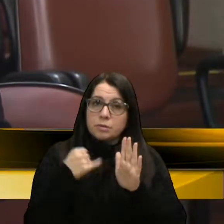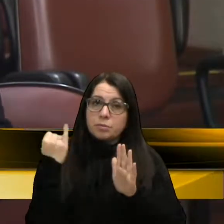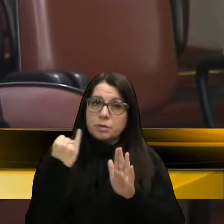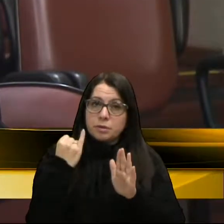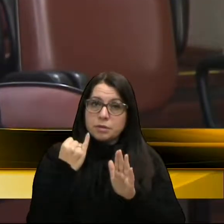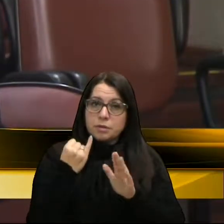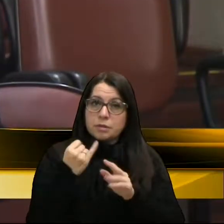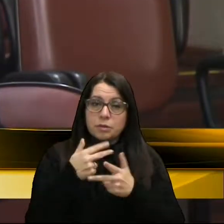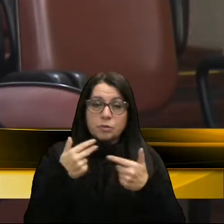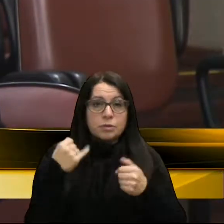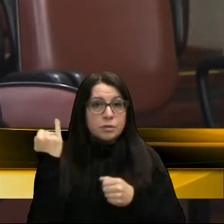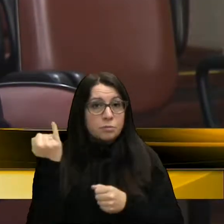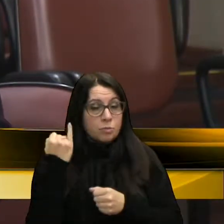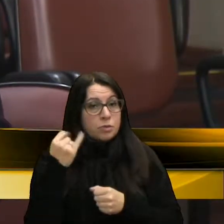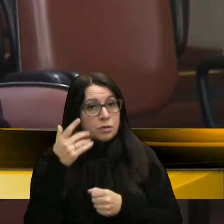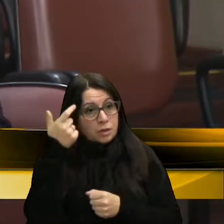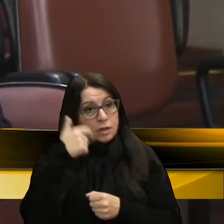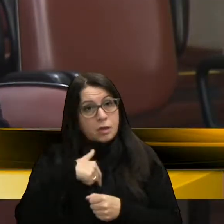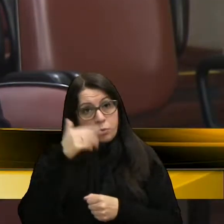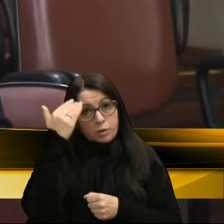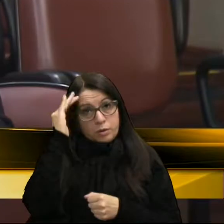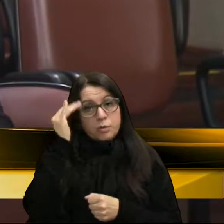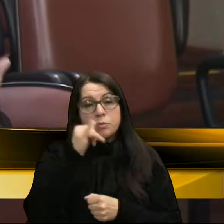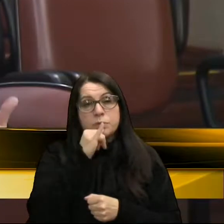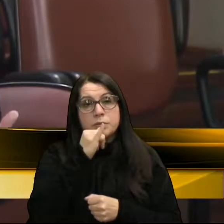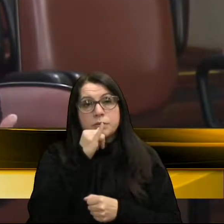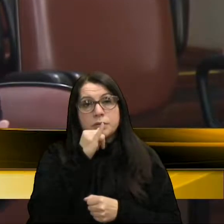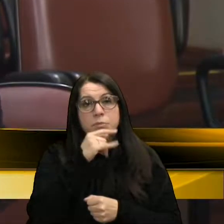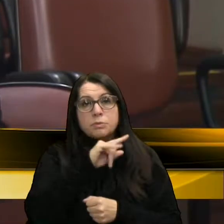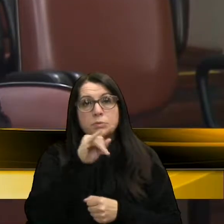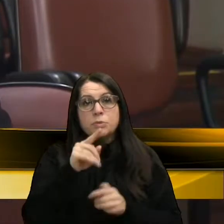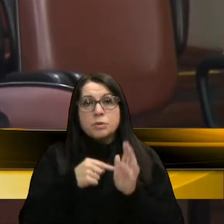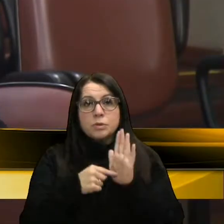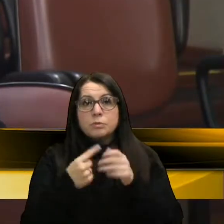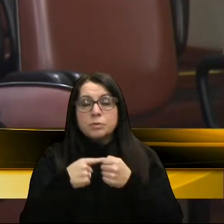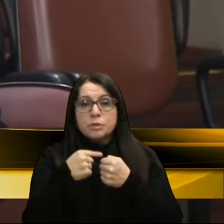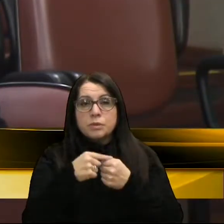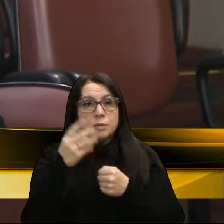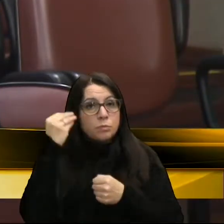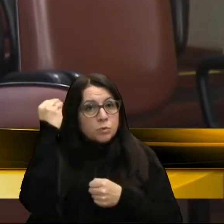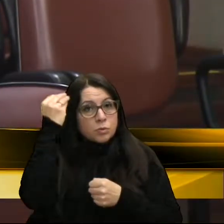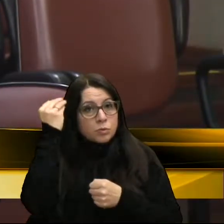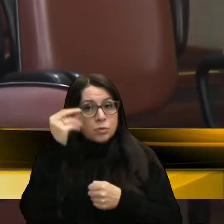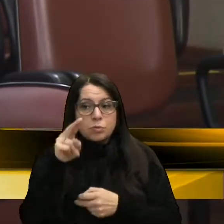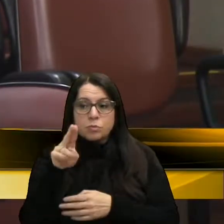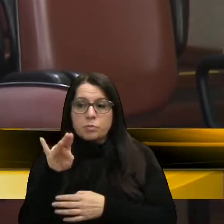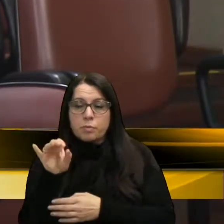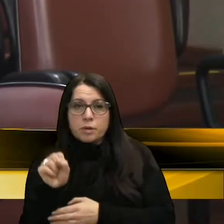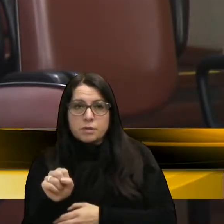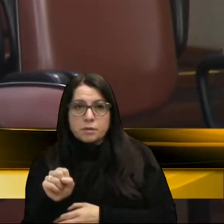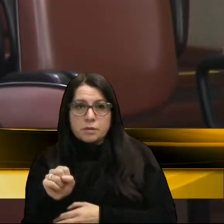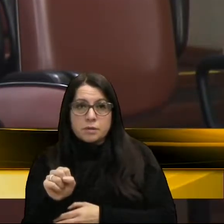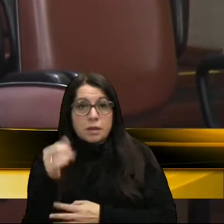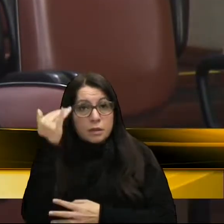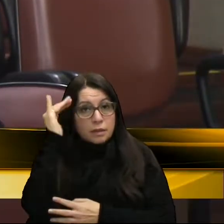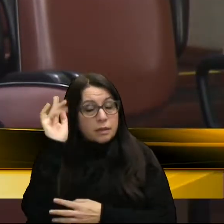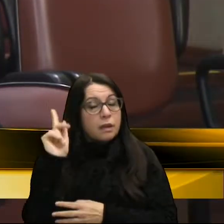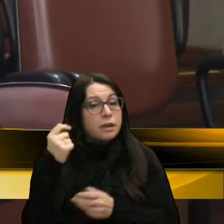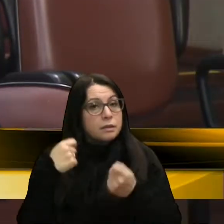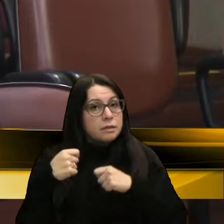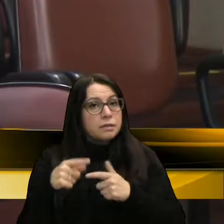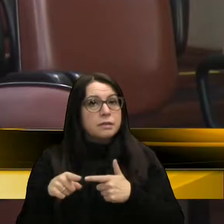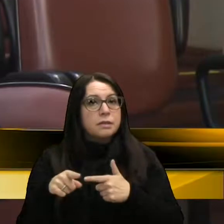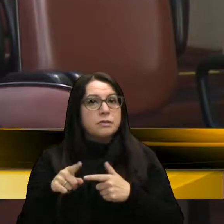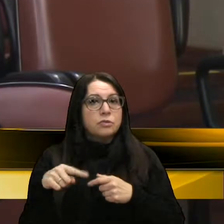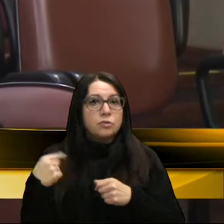questões importantes que eu entendo, por exemplo, eu indiquei ao município psicólogos nas UBSs, entendendo a